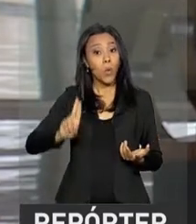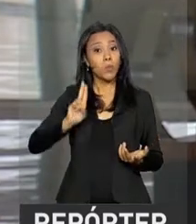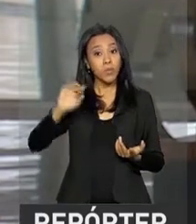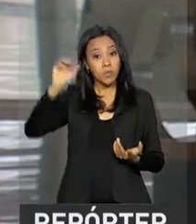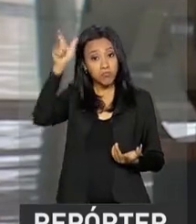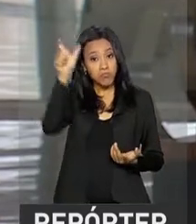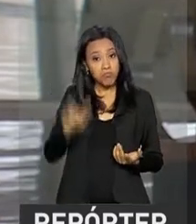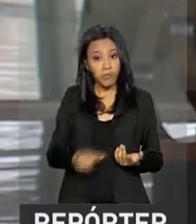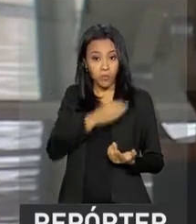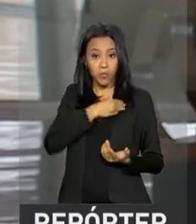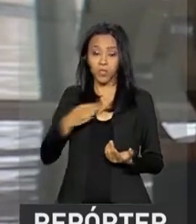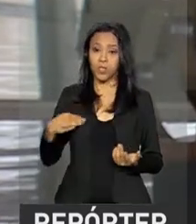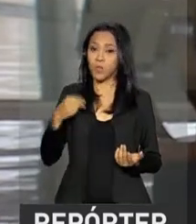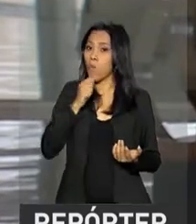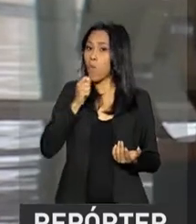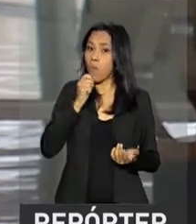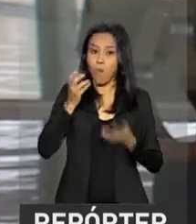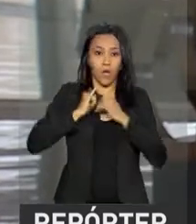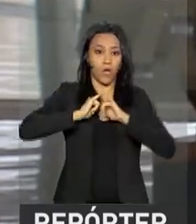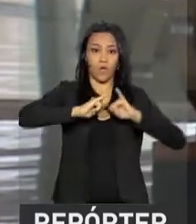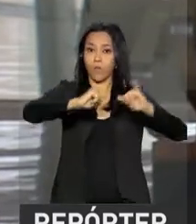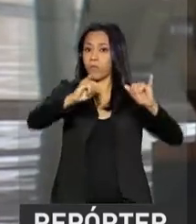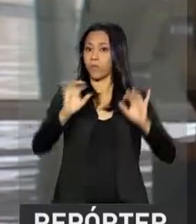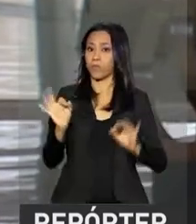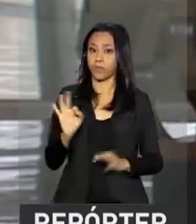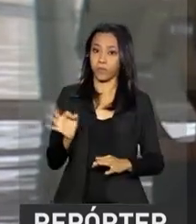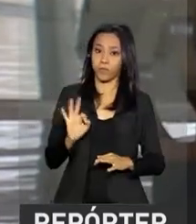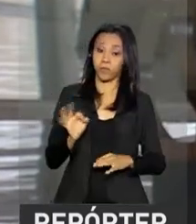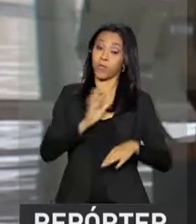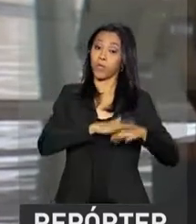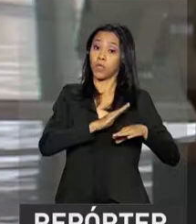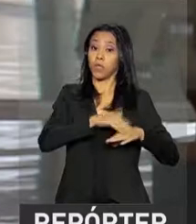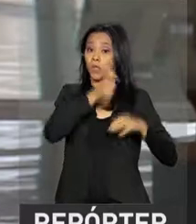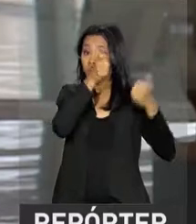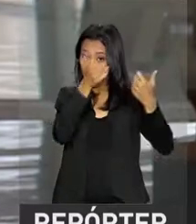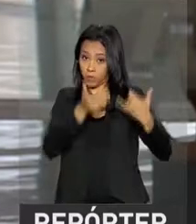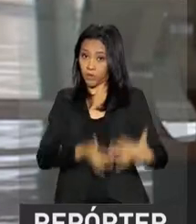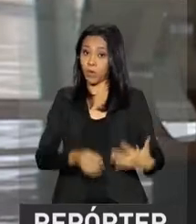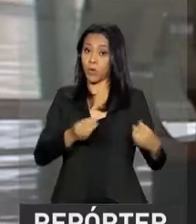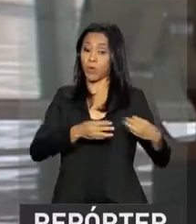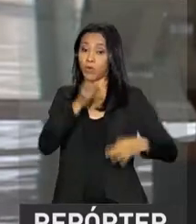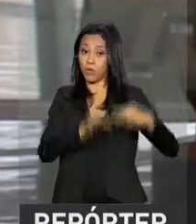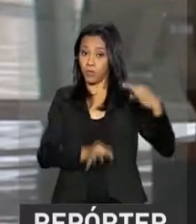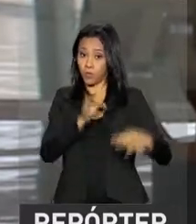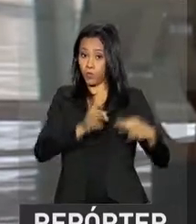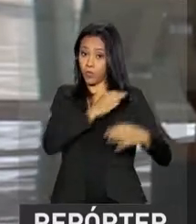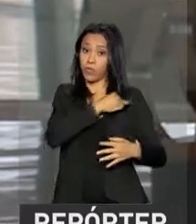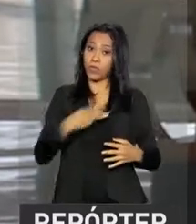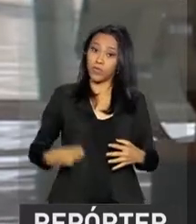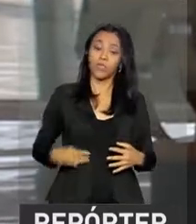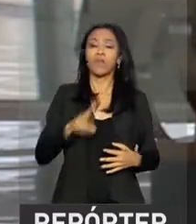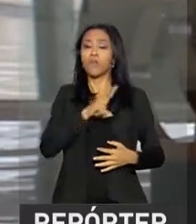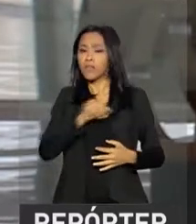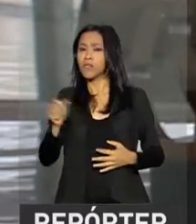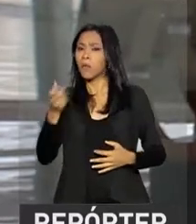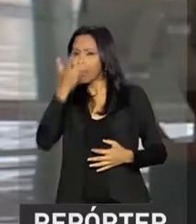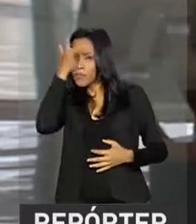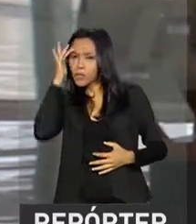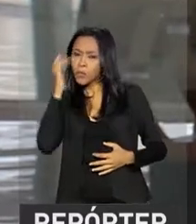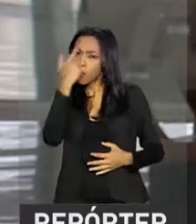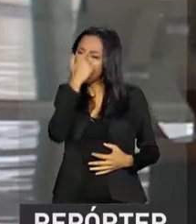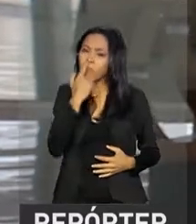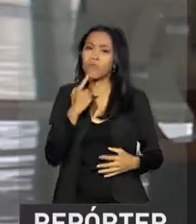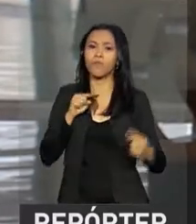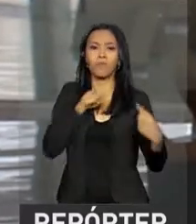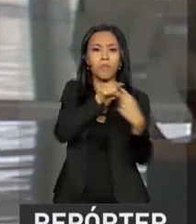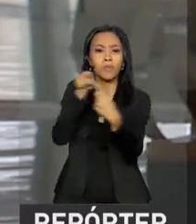não foi anunciado segundo o ministro da justiça por quatro jardim o indicado será uma pessoa com boa interlocução tanto congresso nacional